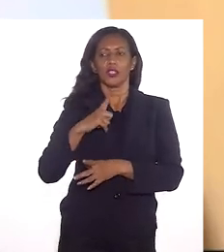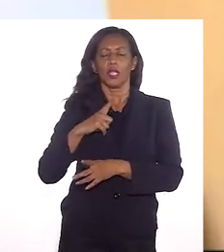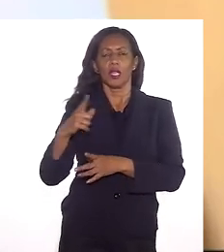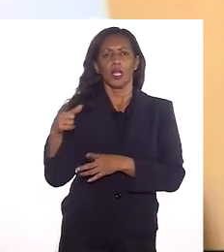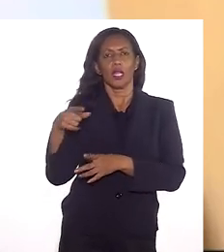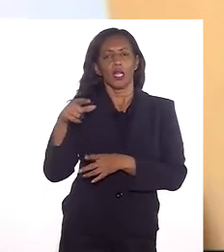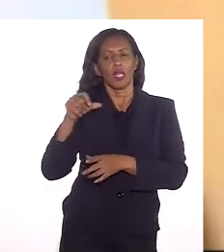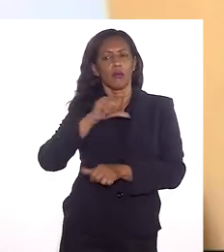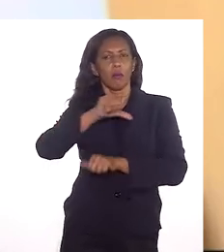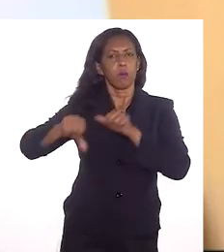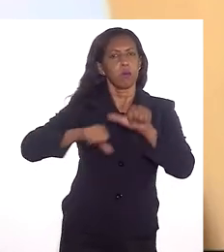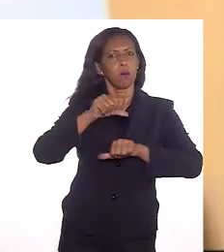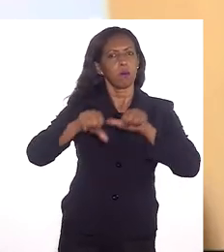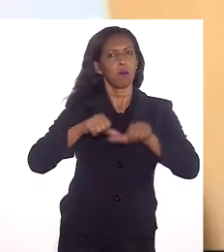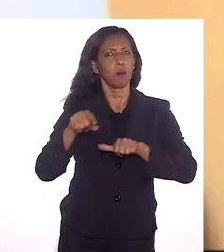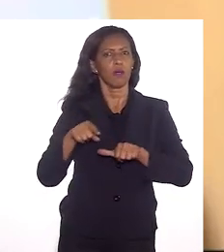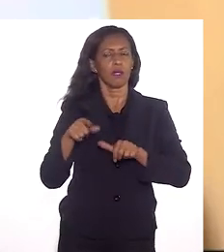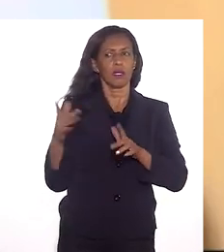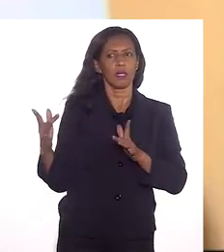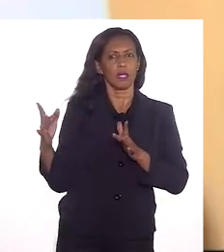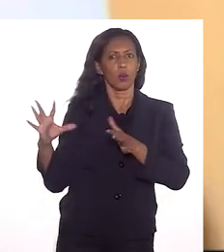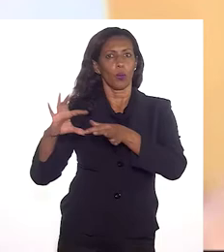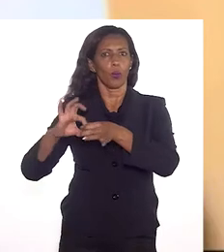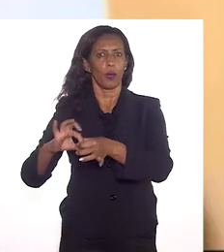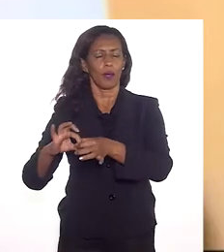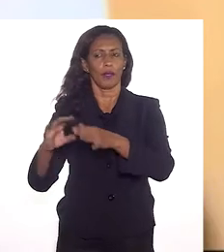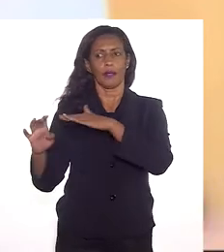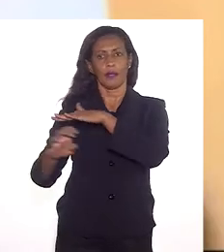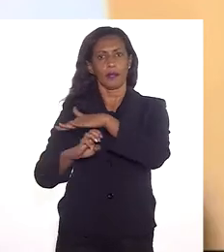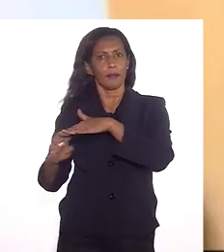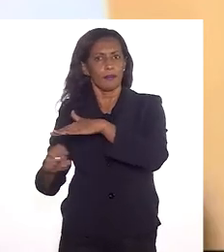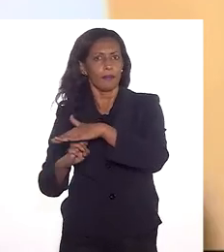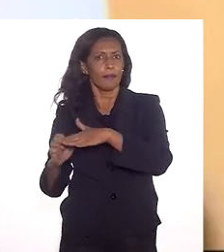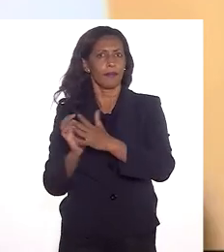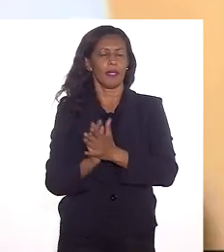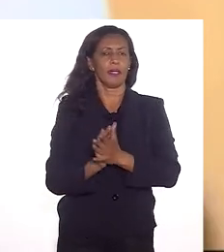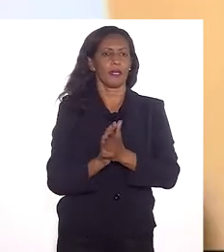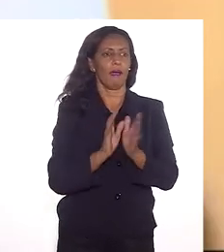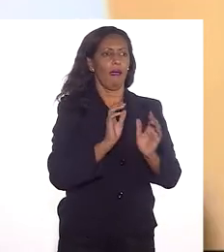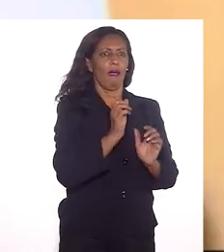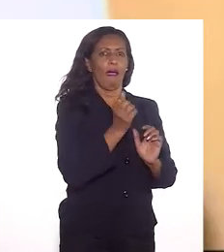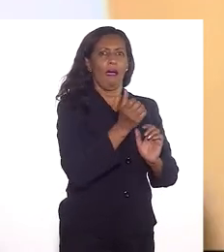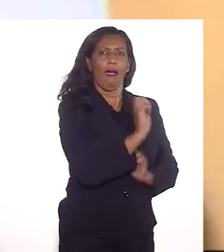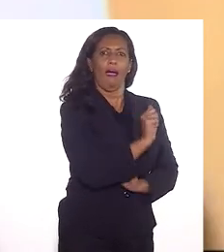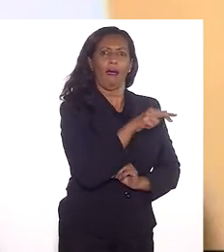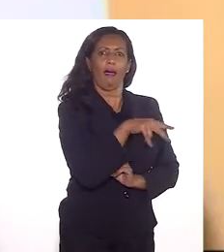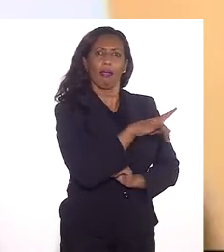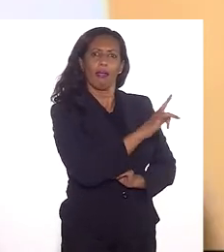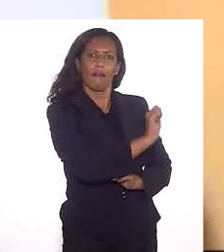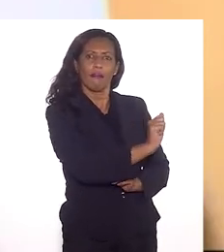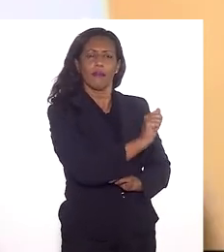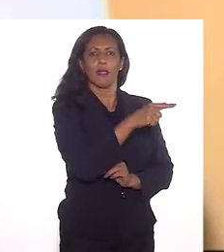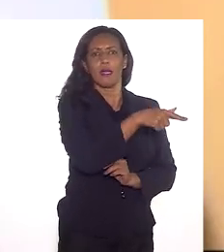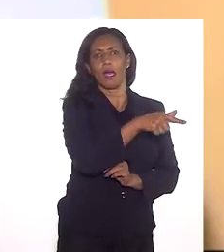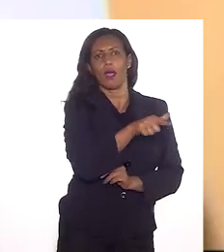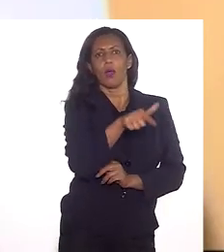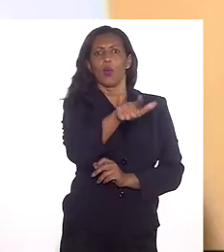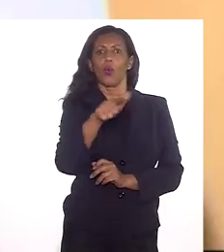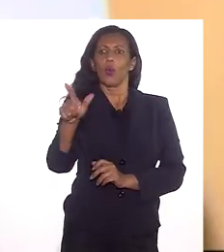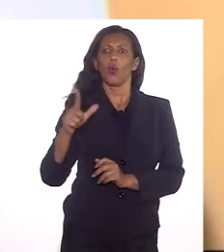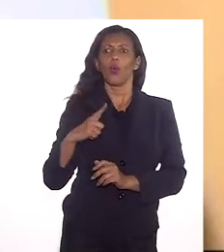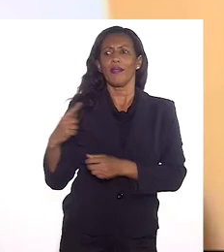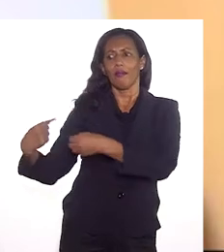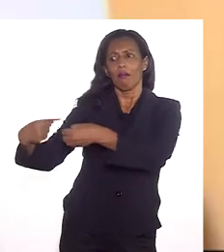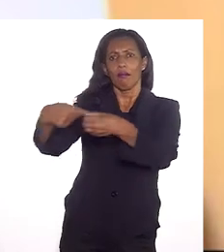distritos de inovação que conectem empresas, academia e com os potenciais que a gente tem